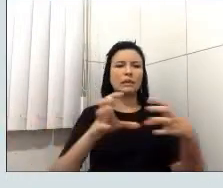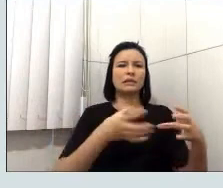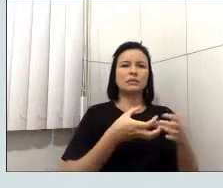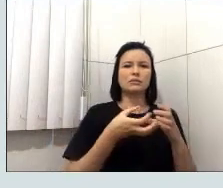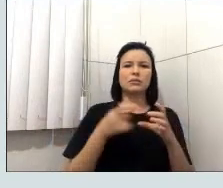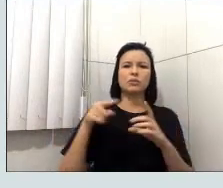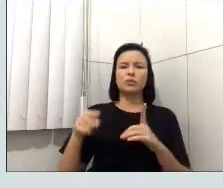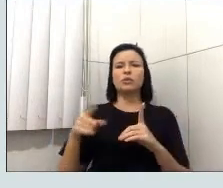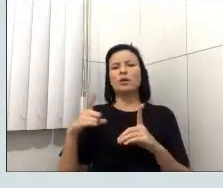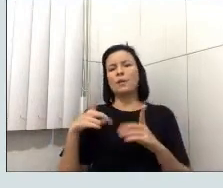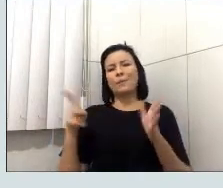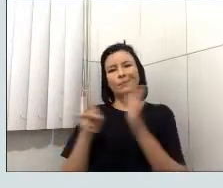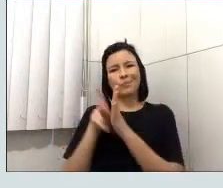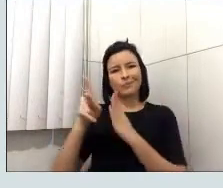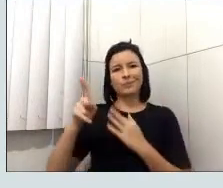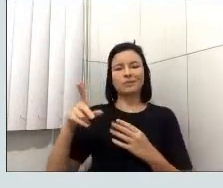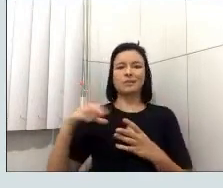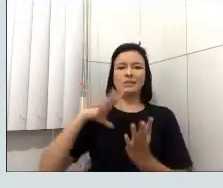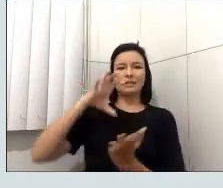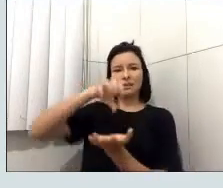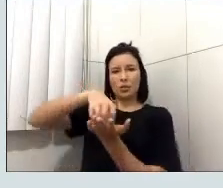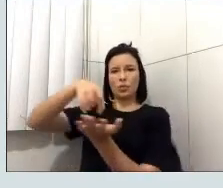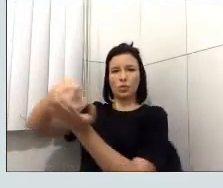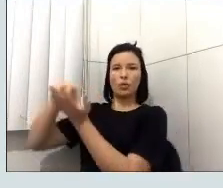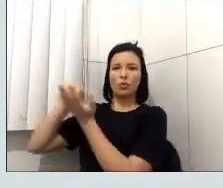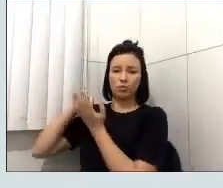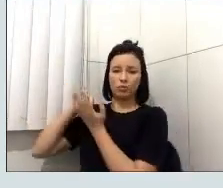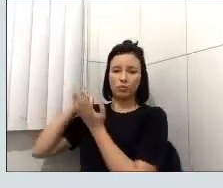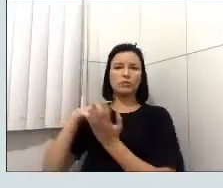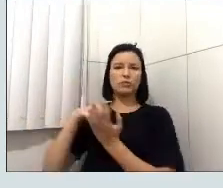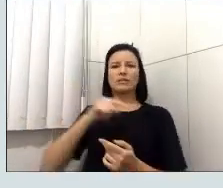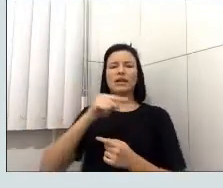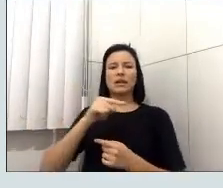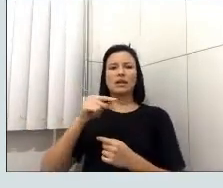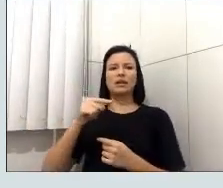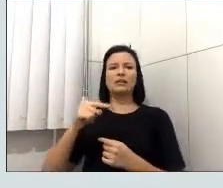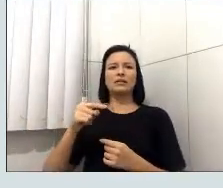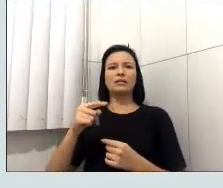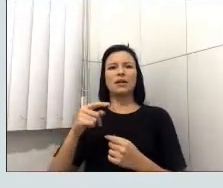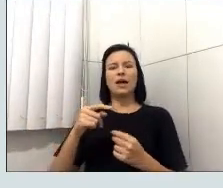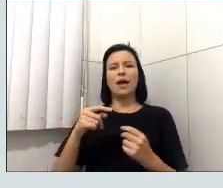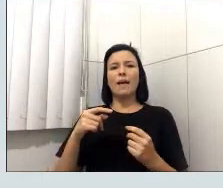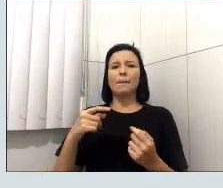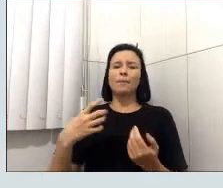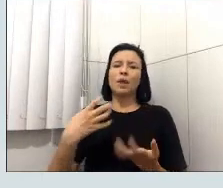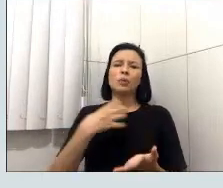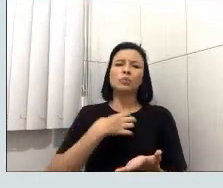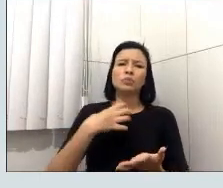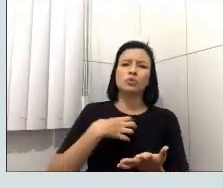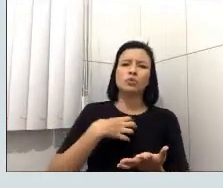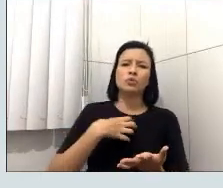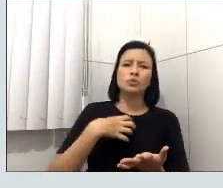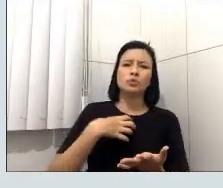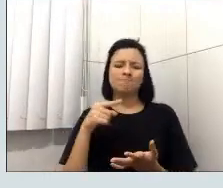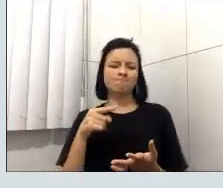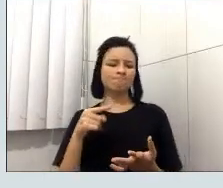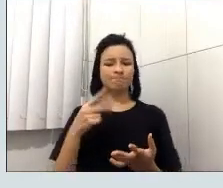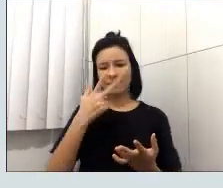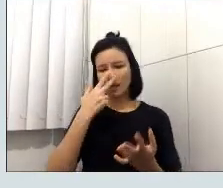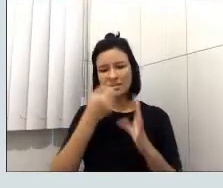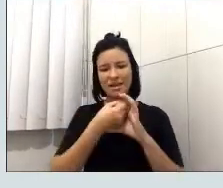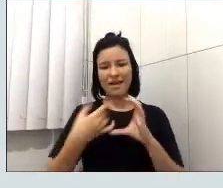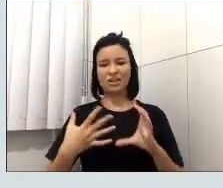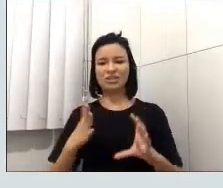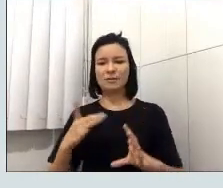outras matrizes, eles foram considerados como mais agressivos e eles tinham entre as suas